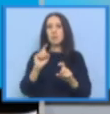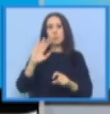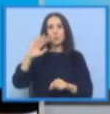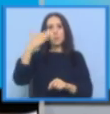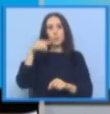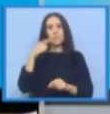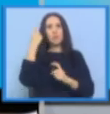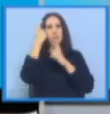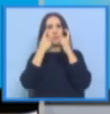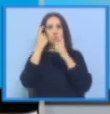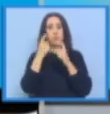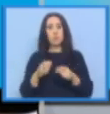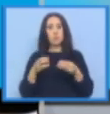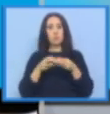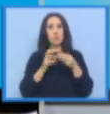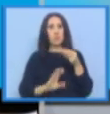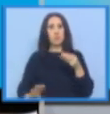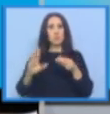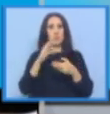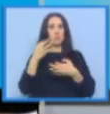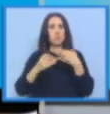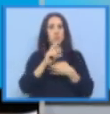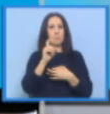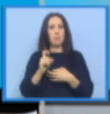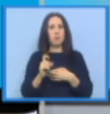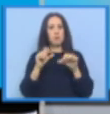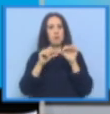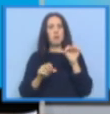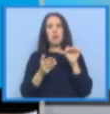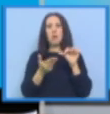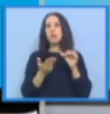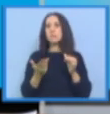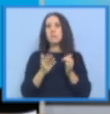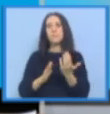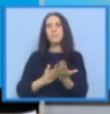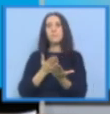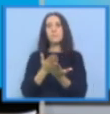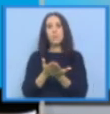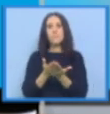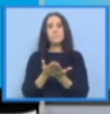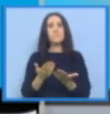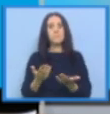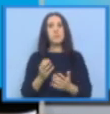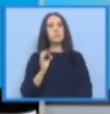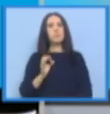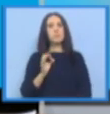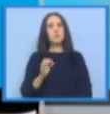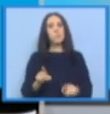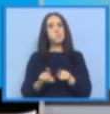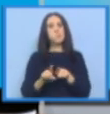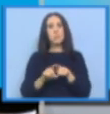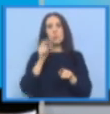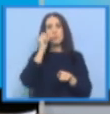desta reflexão, que a Comissão Nacional de Justiça e Paz, é propor, ao jeito do